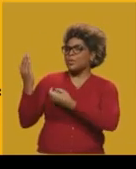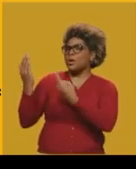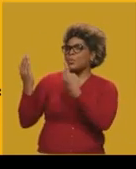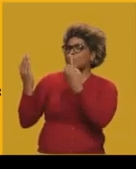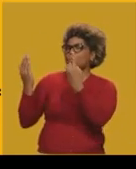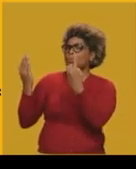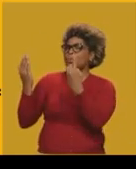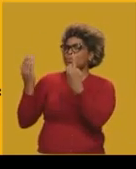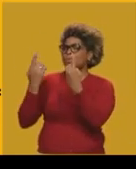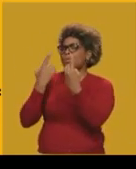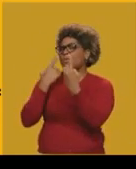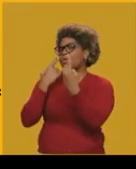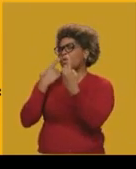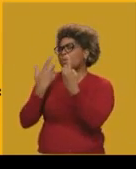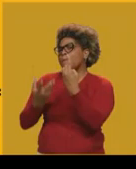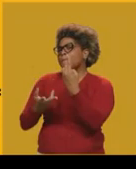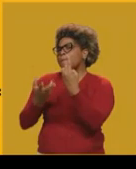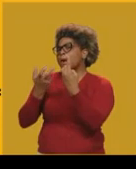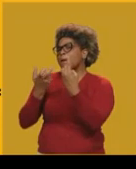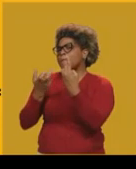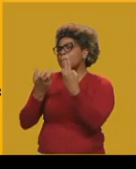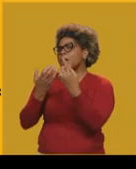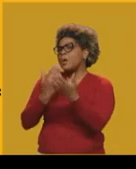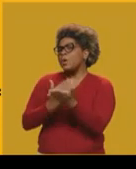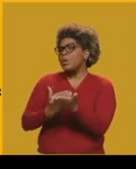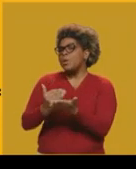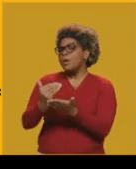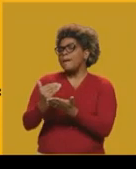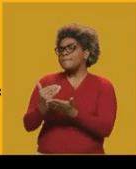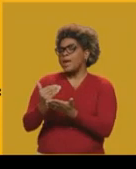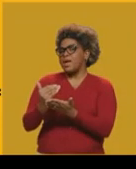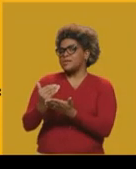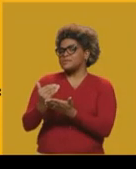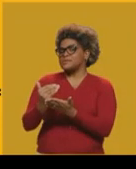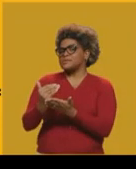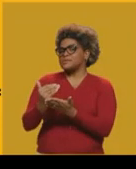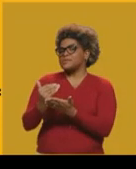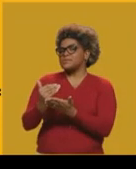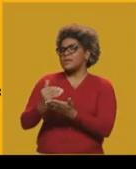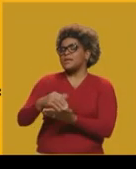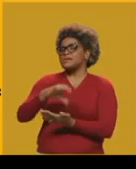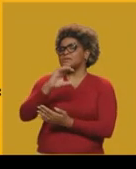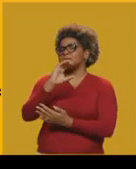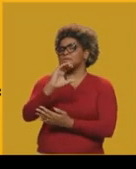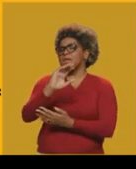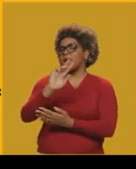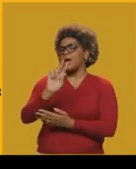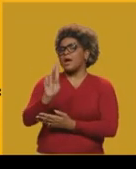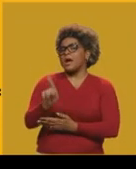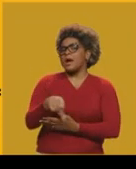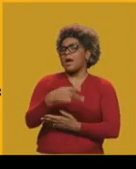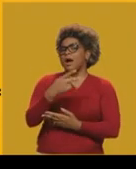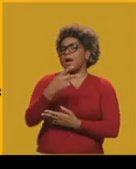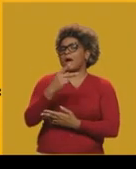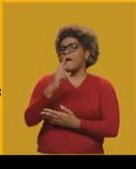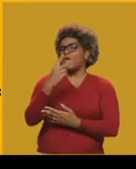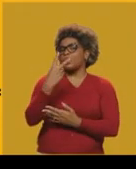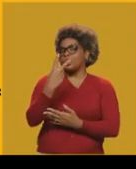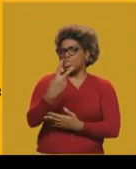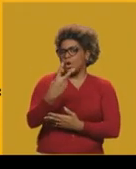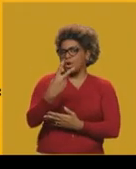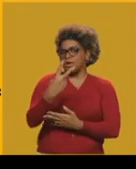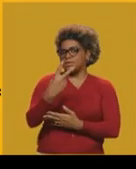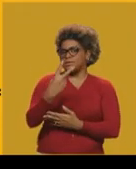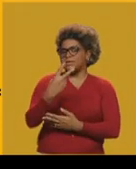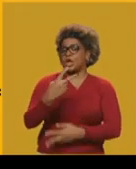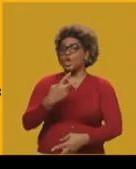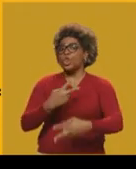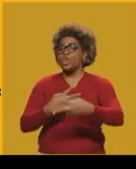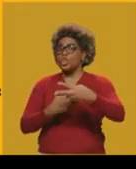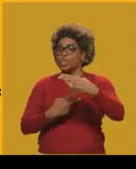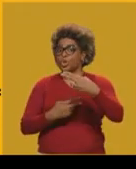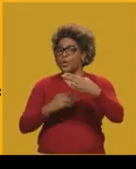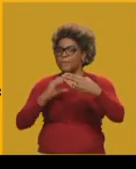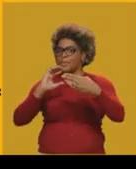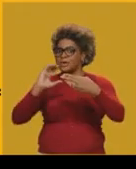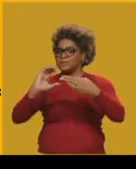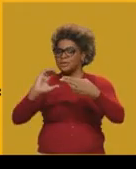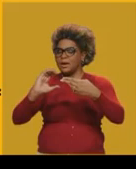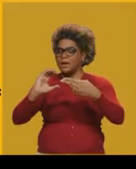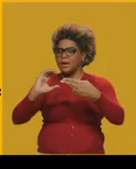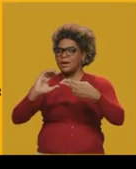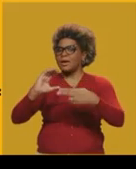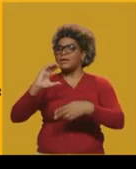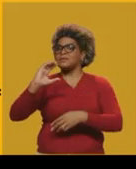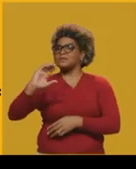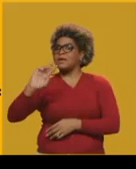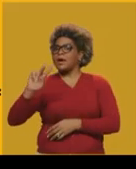que vai ser, começando ali da esquerda, CH2, dupla C, CH, CH2,